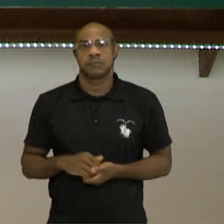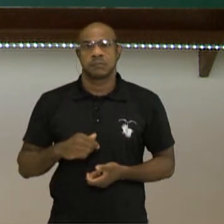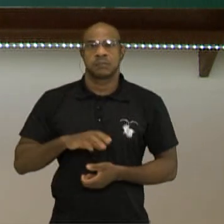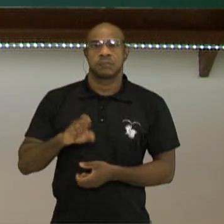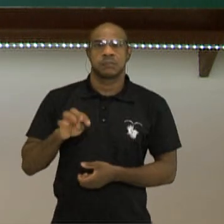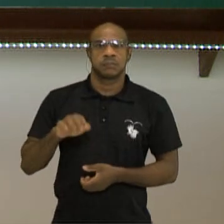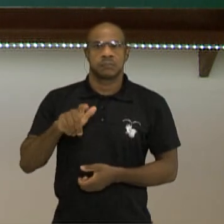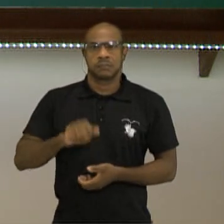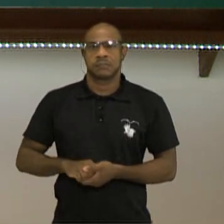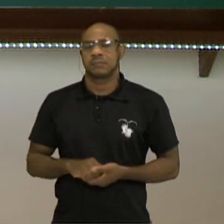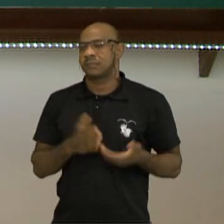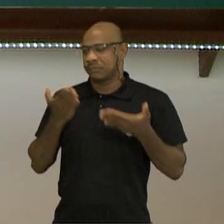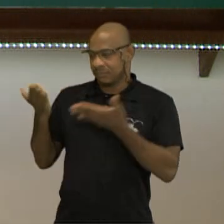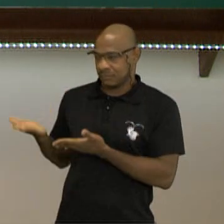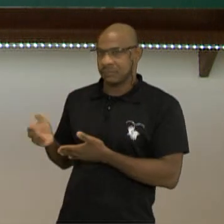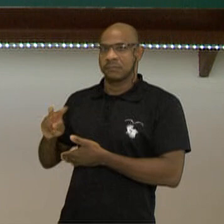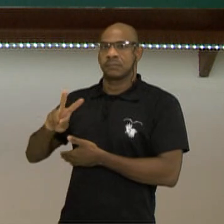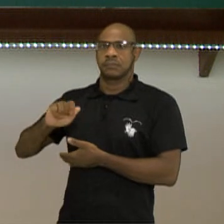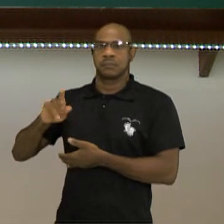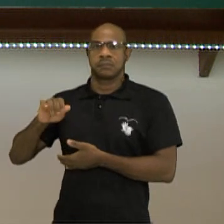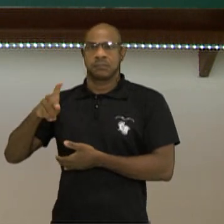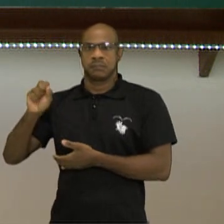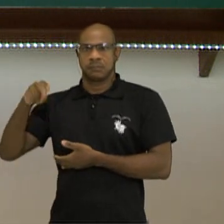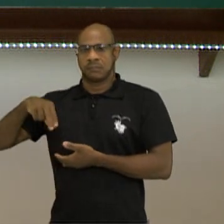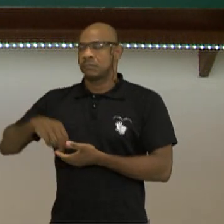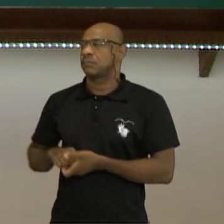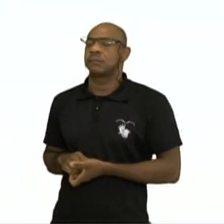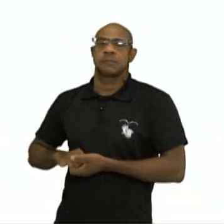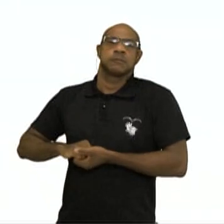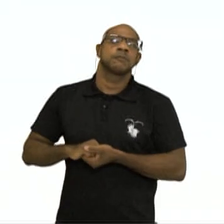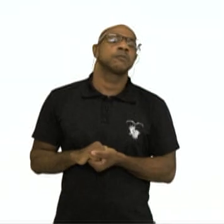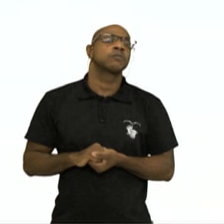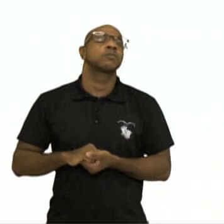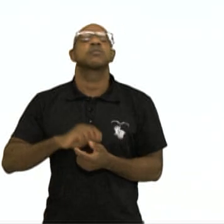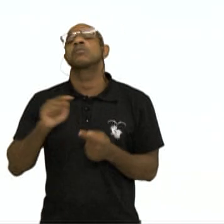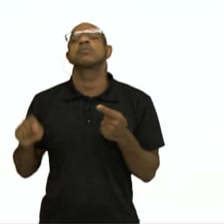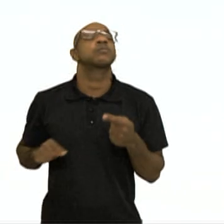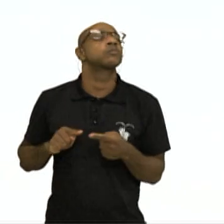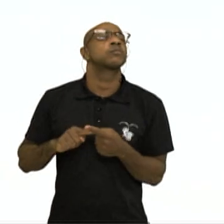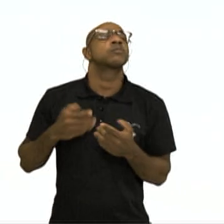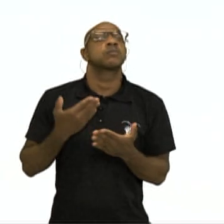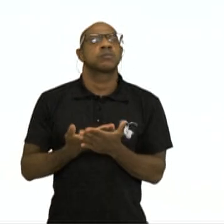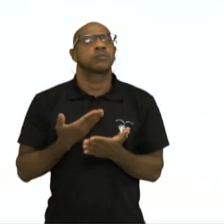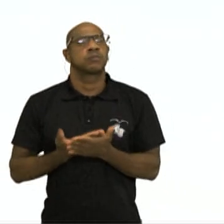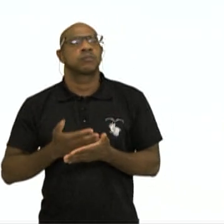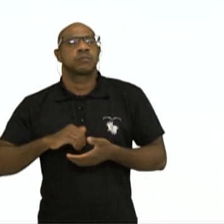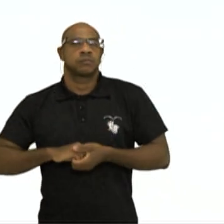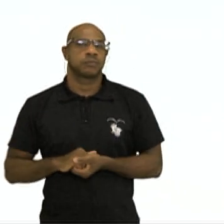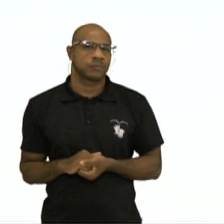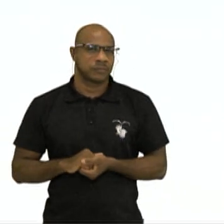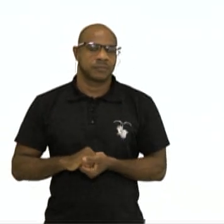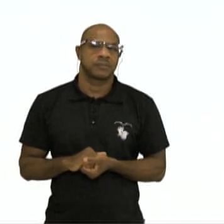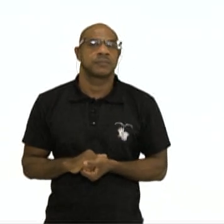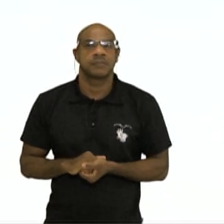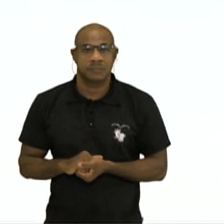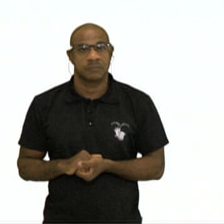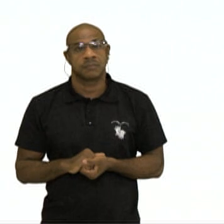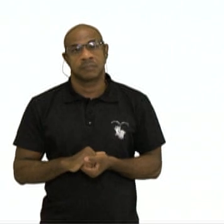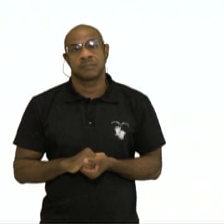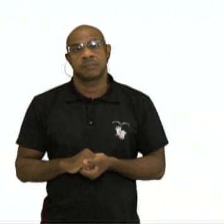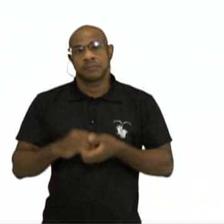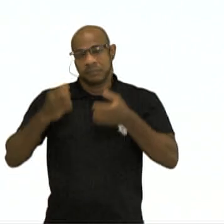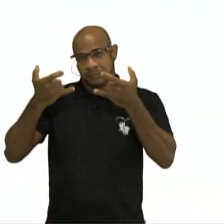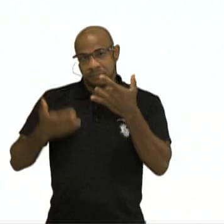e esse é o Valdilson. O objetivo dessa aula é compreender e utilizar recursos